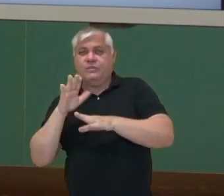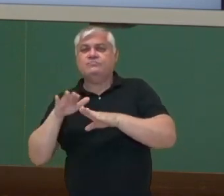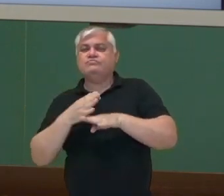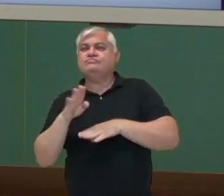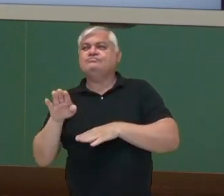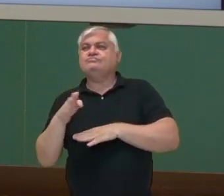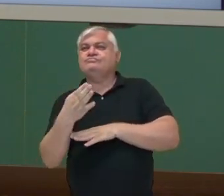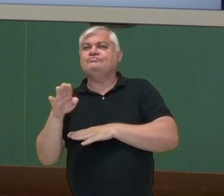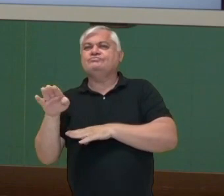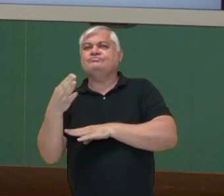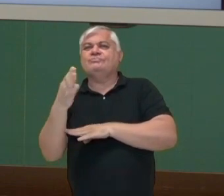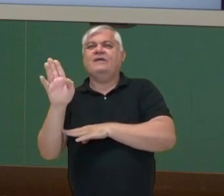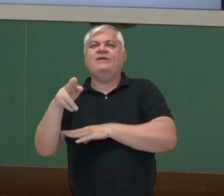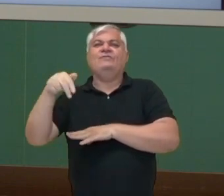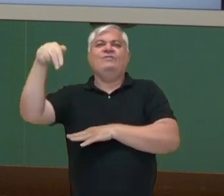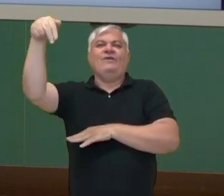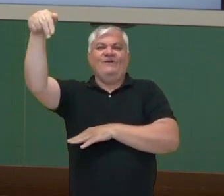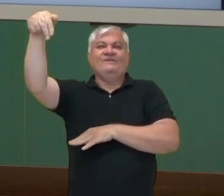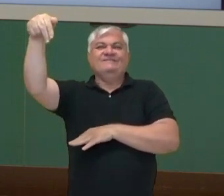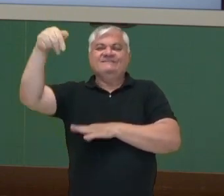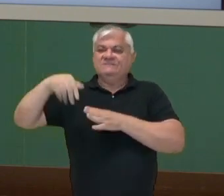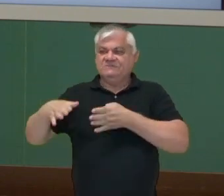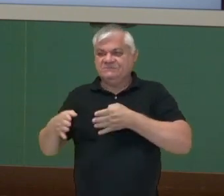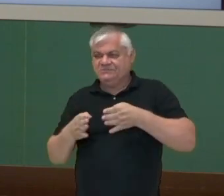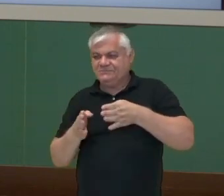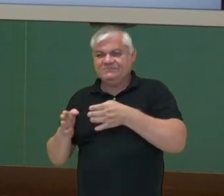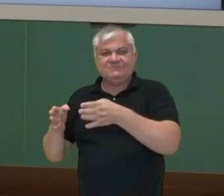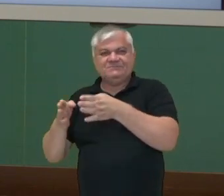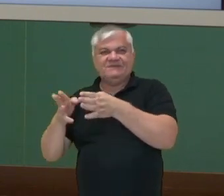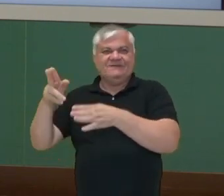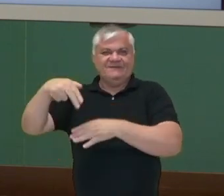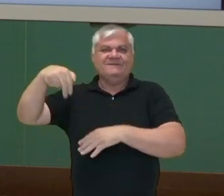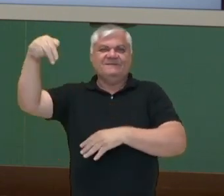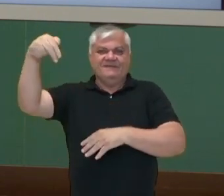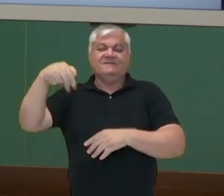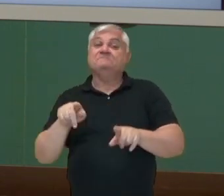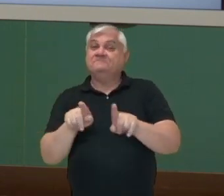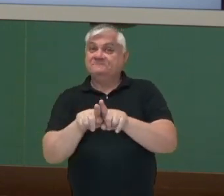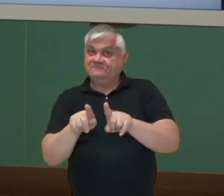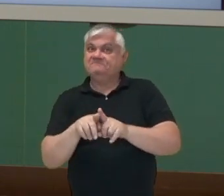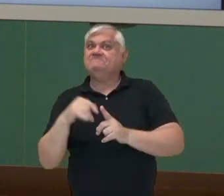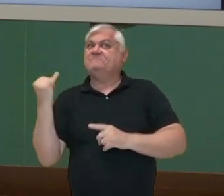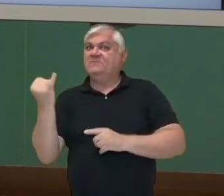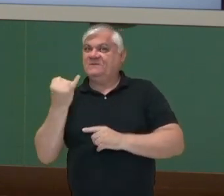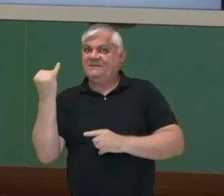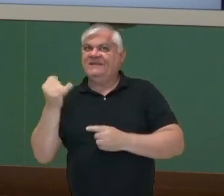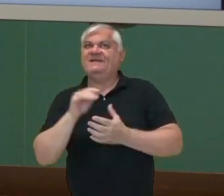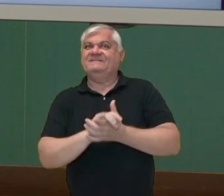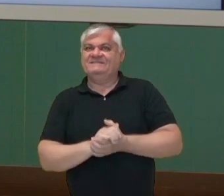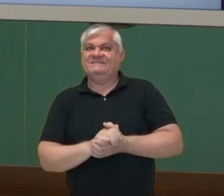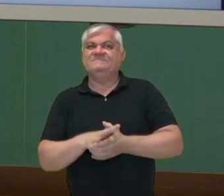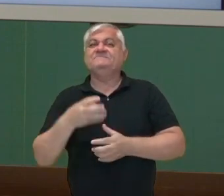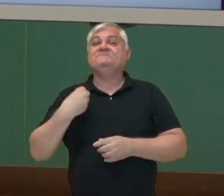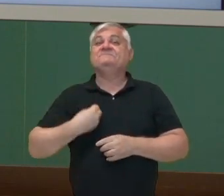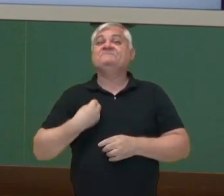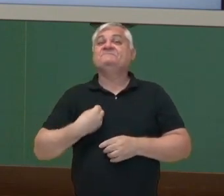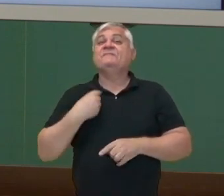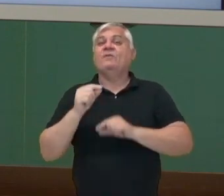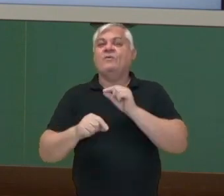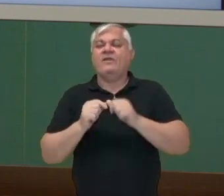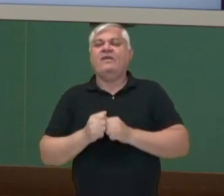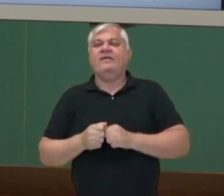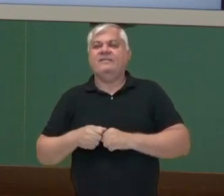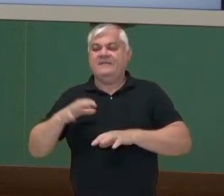vai se deslocar em direção à região nordeste, né? É um rio também importantíssimo e que tem a presença de